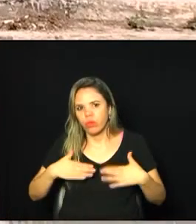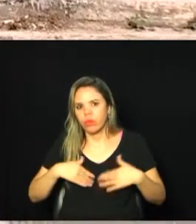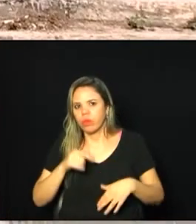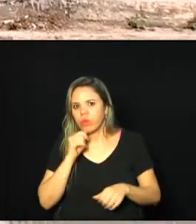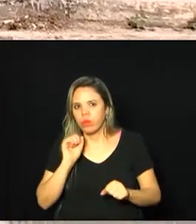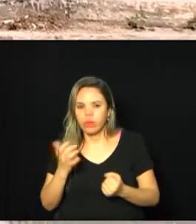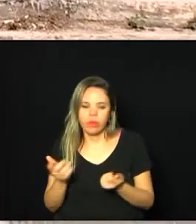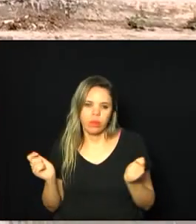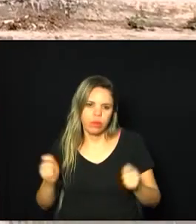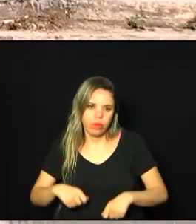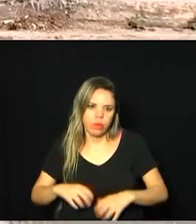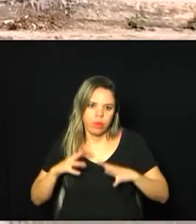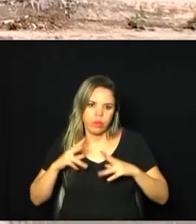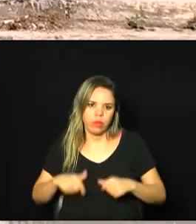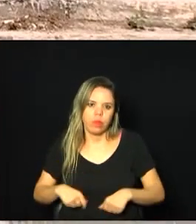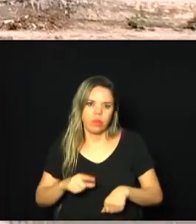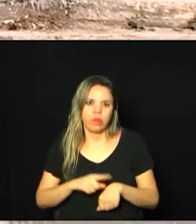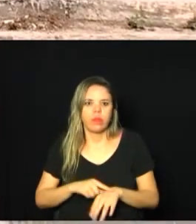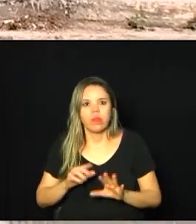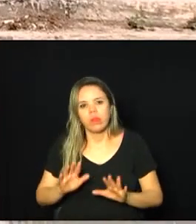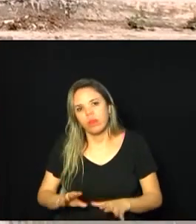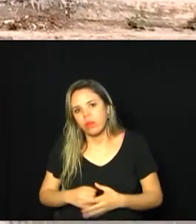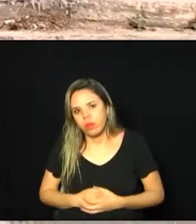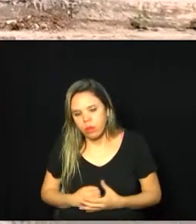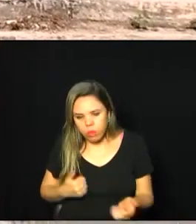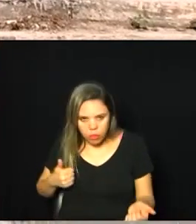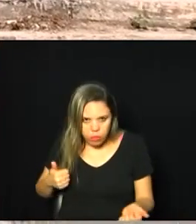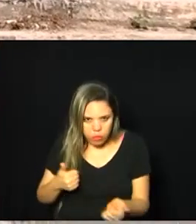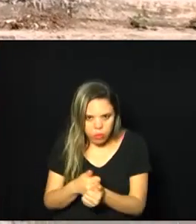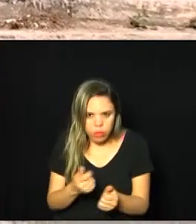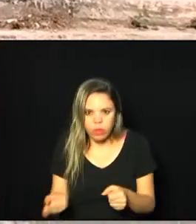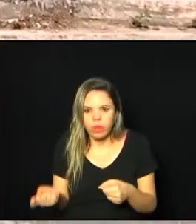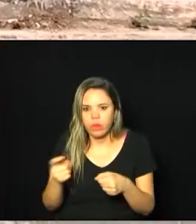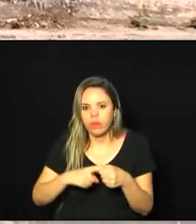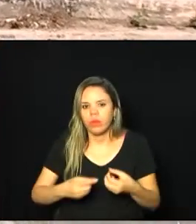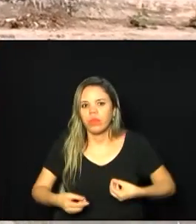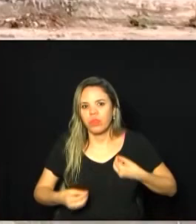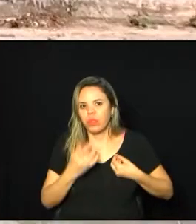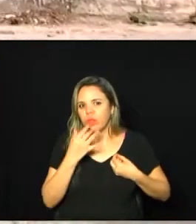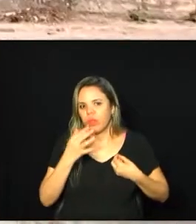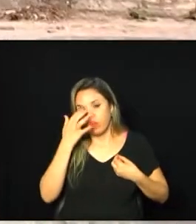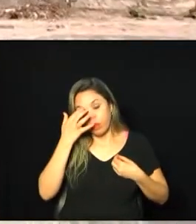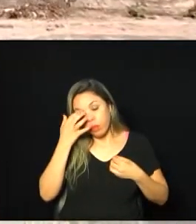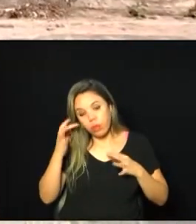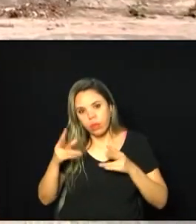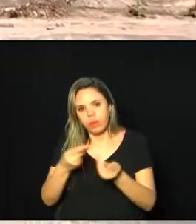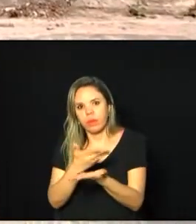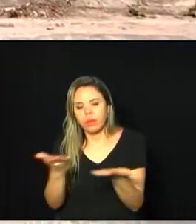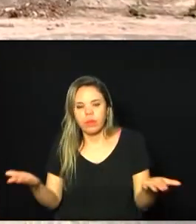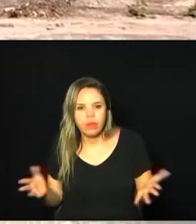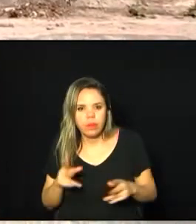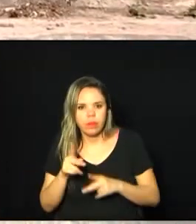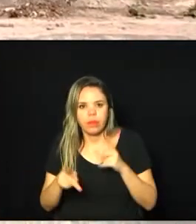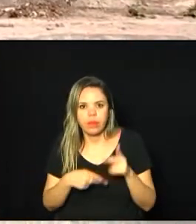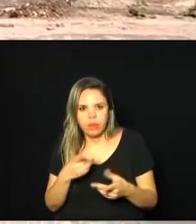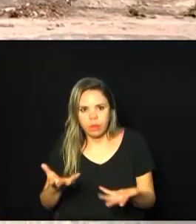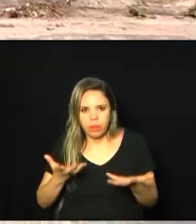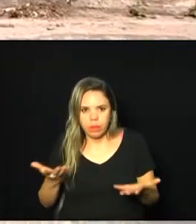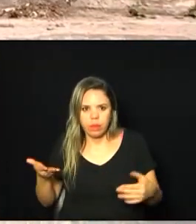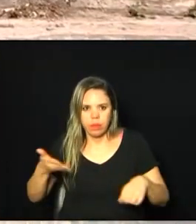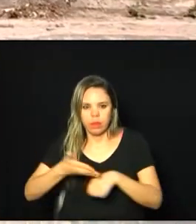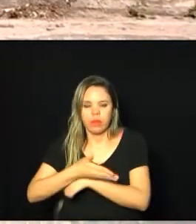da condição sanitária do momento. Mas em breve estaremos ao vivo e a cores com todos vocês, com todos que